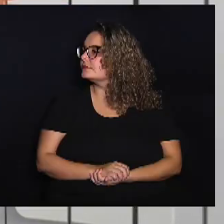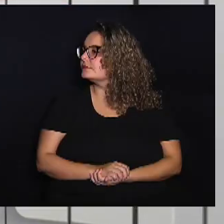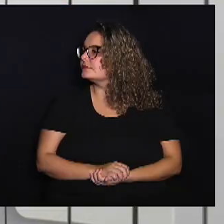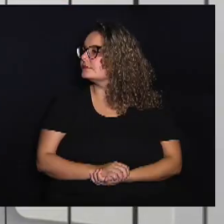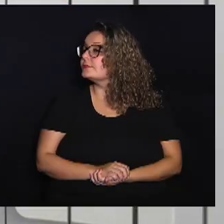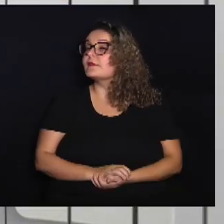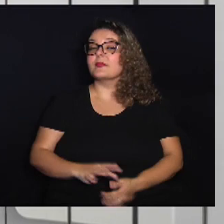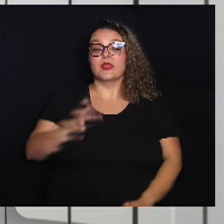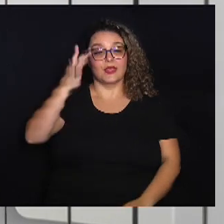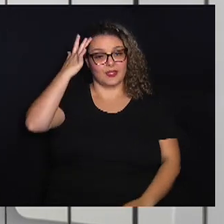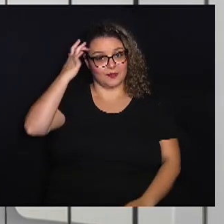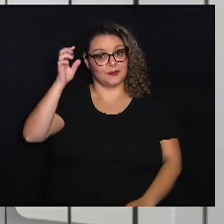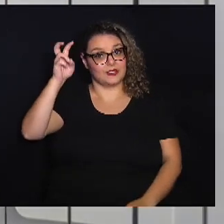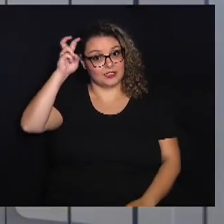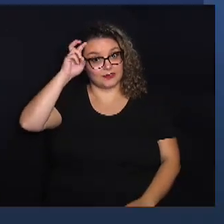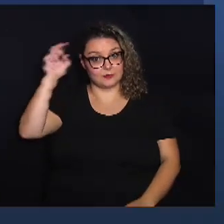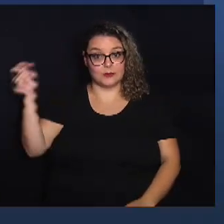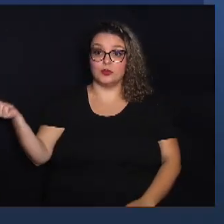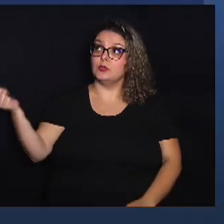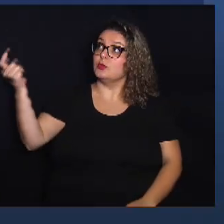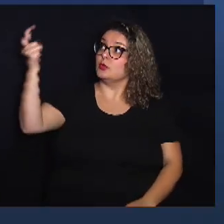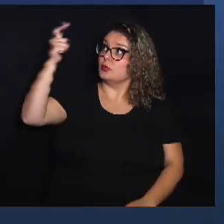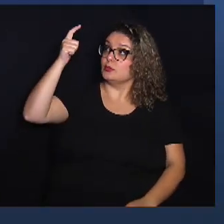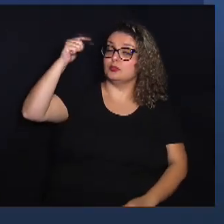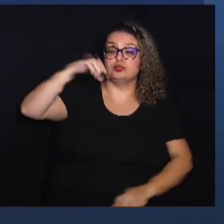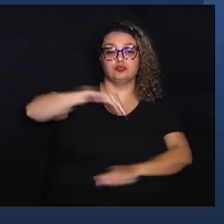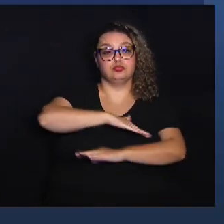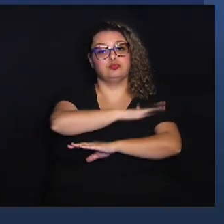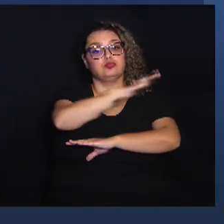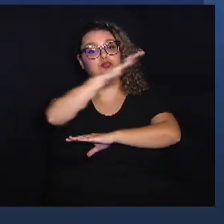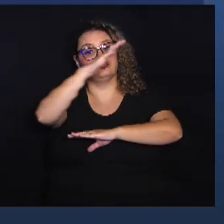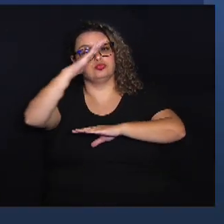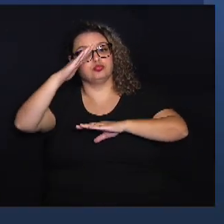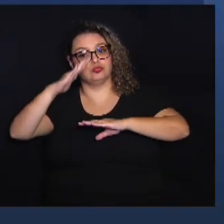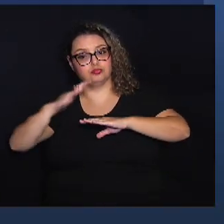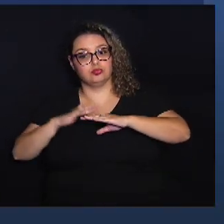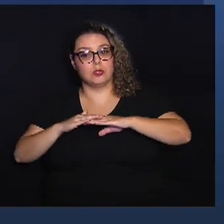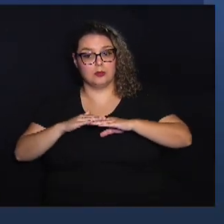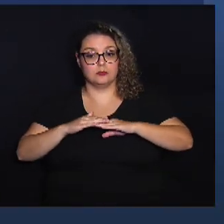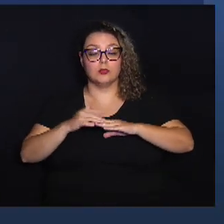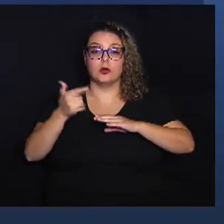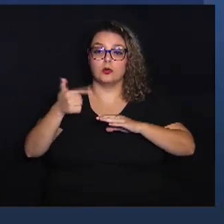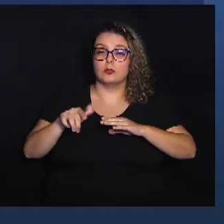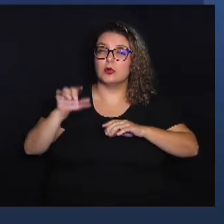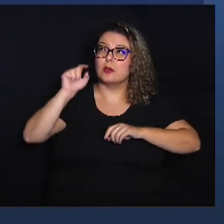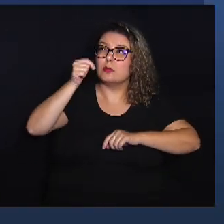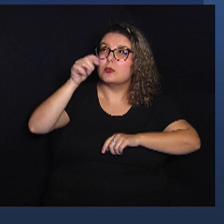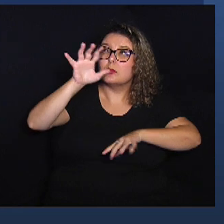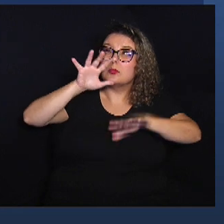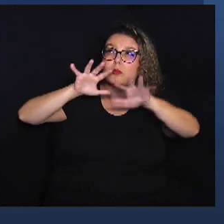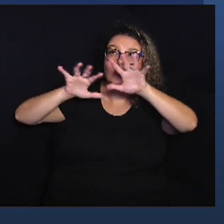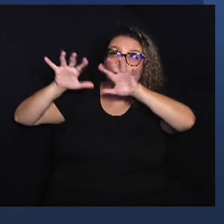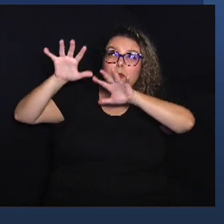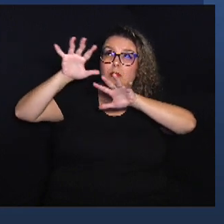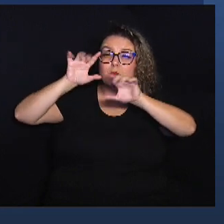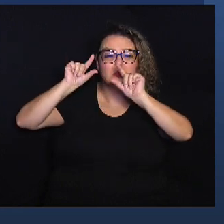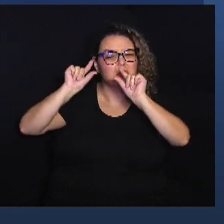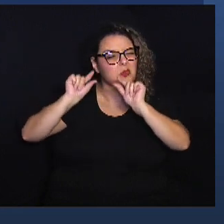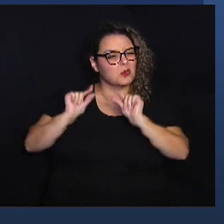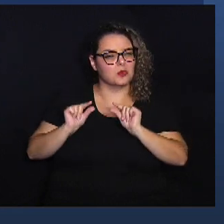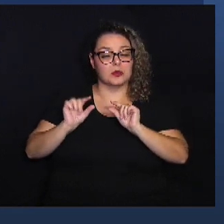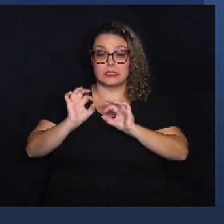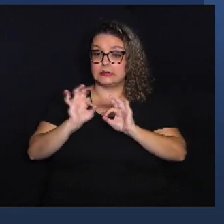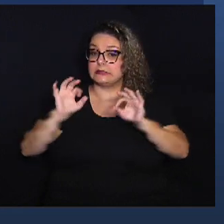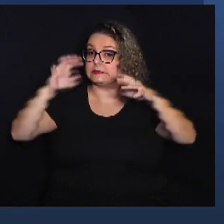Amanhã, quinta-feira, o sol aparece durante todo o dia, o tempo segue com pouca nebulosidade e nada de